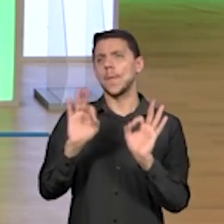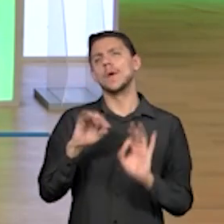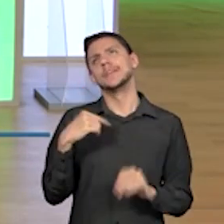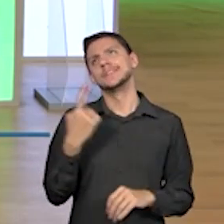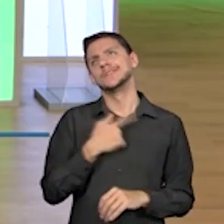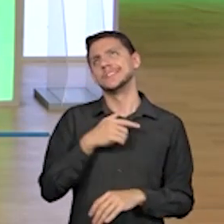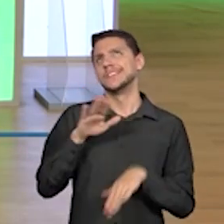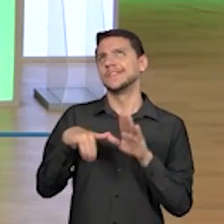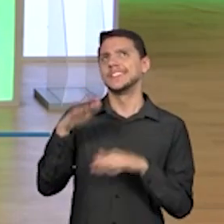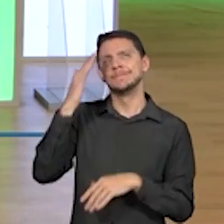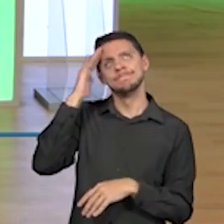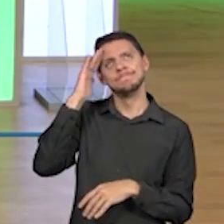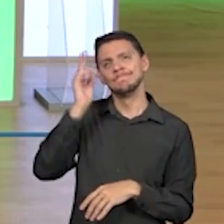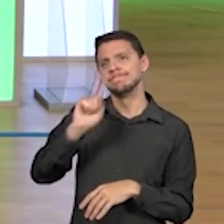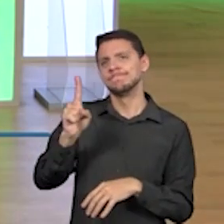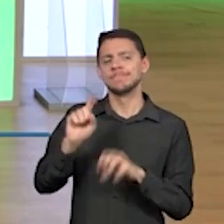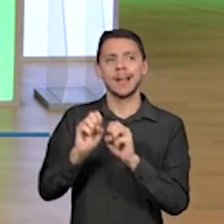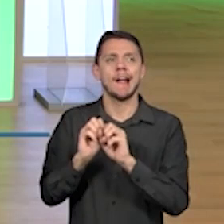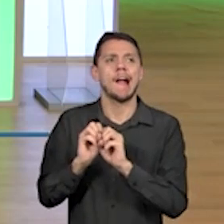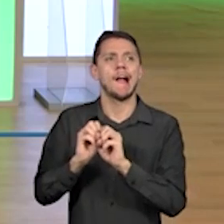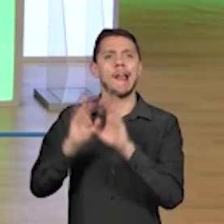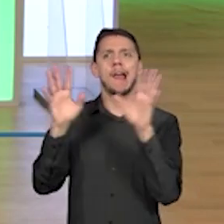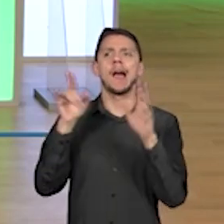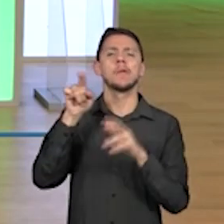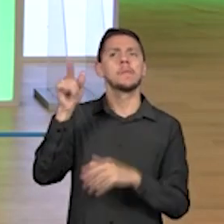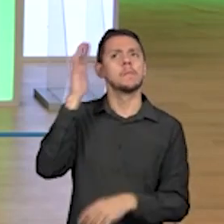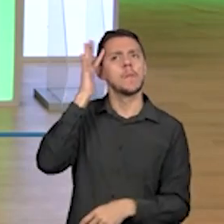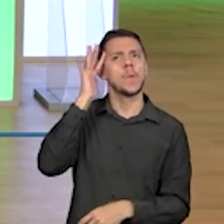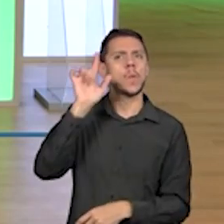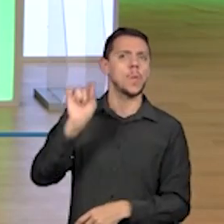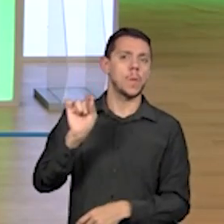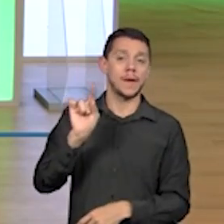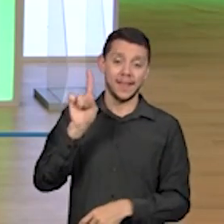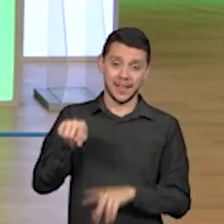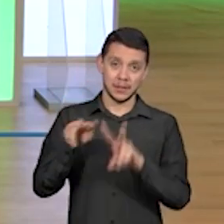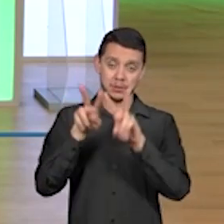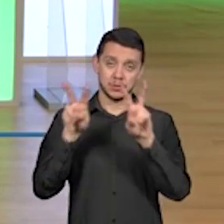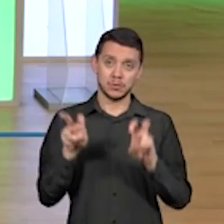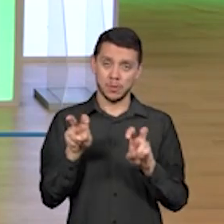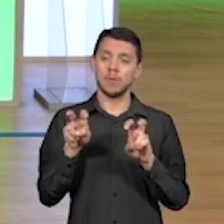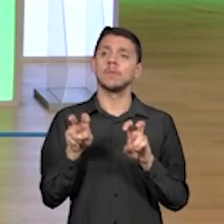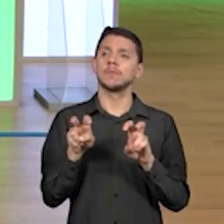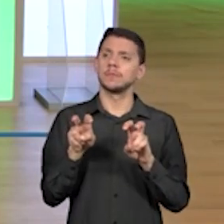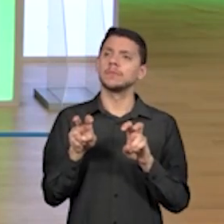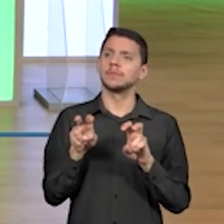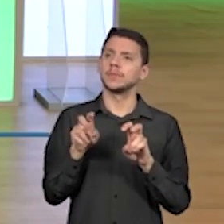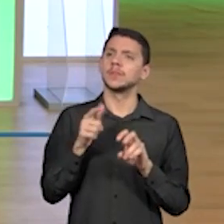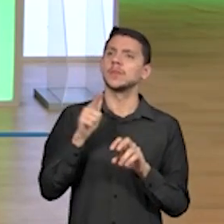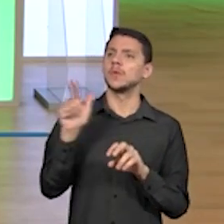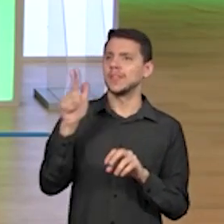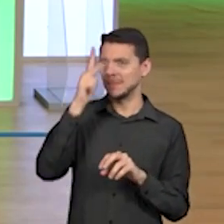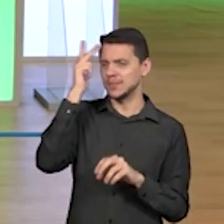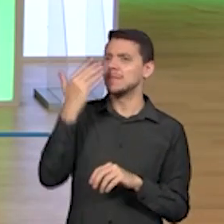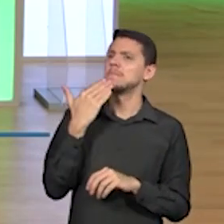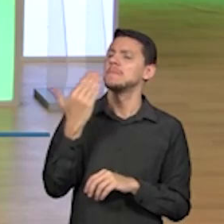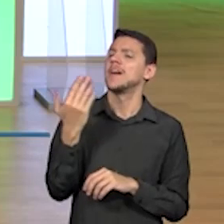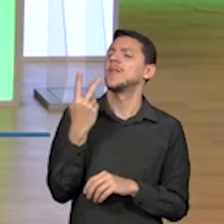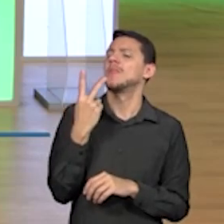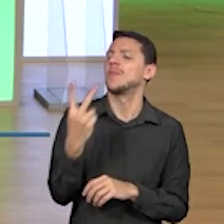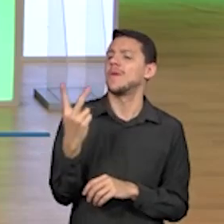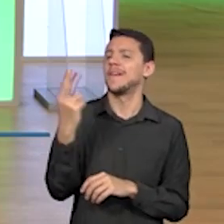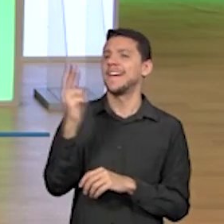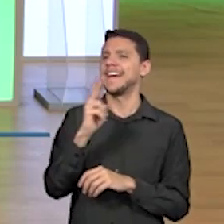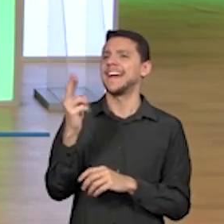entendesse direito o que ele estava pensando, que era a questão do outro estar pedindo R$2, no caso, que foi isso que ele